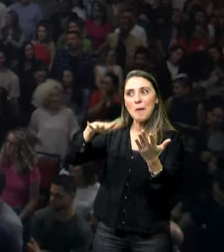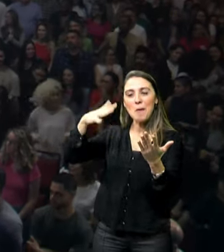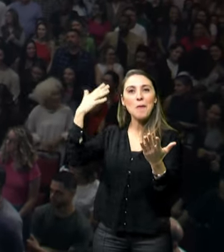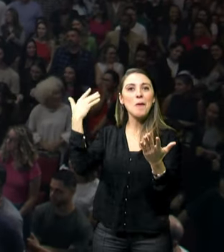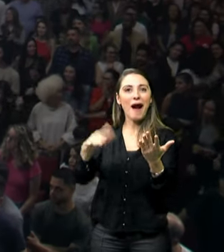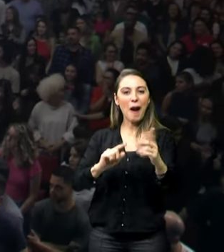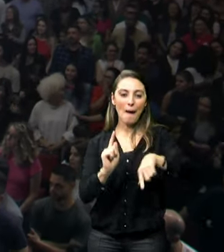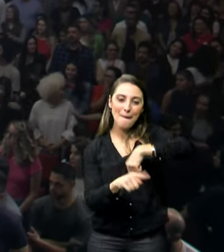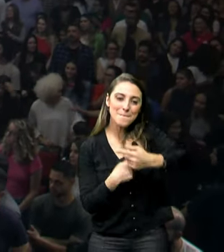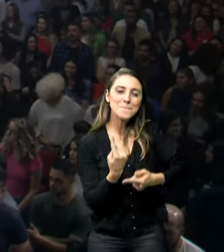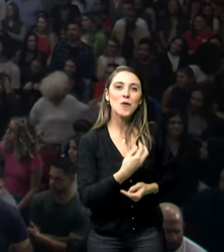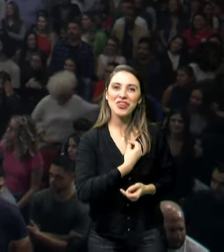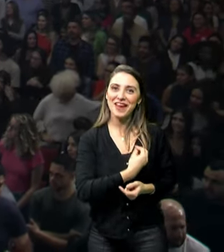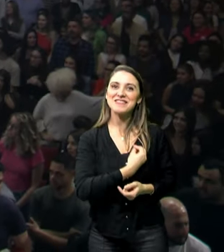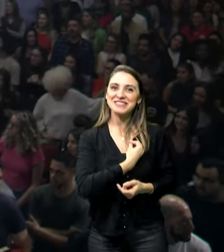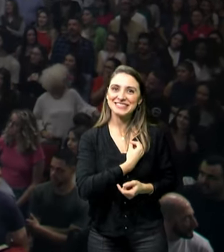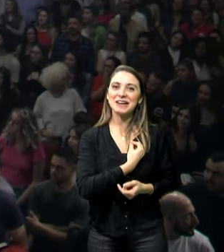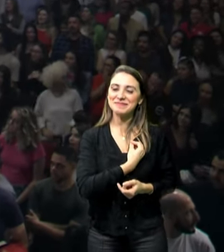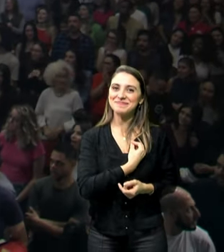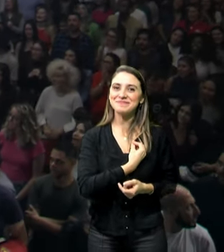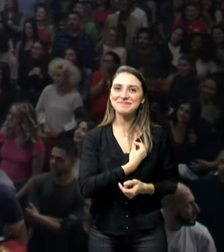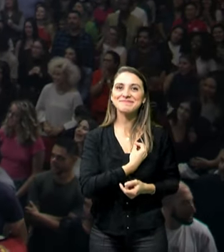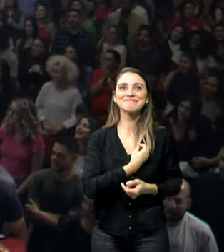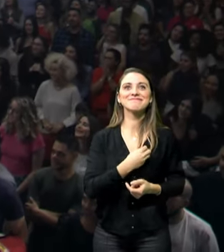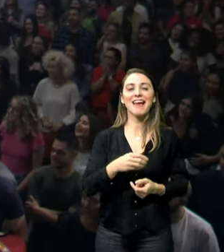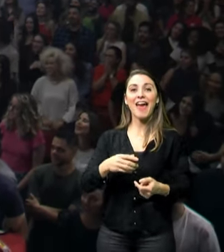Vou ver se vai funcionar comigo aqui, ó.